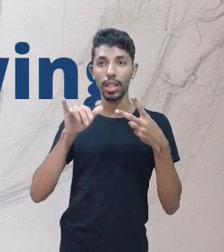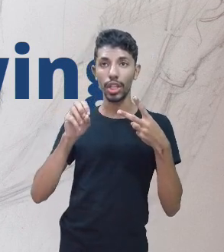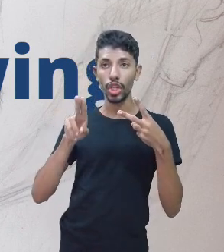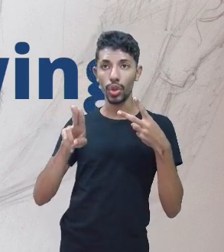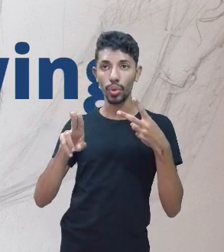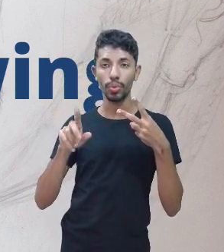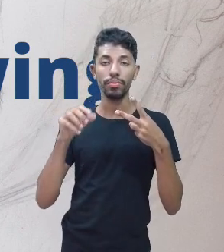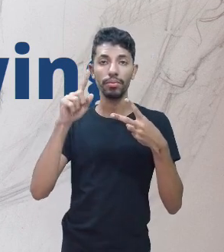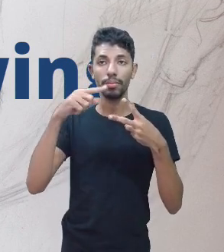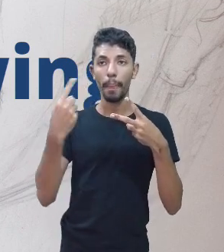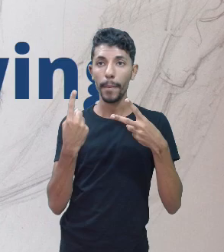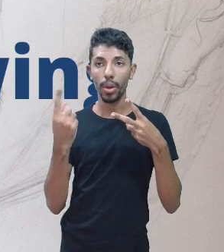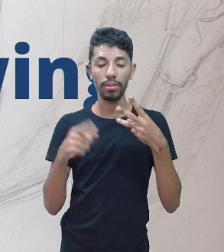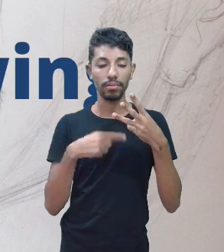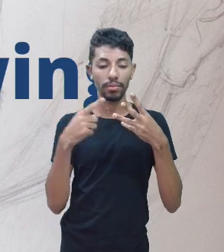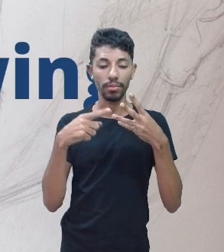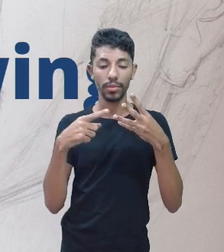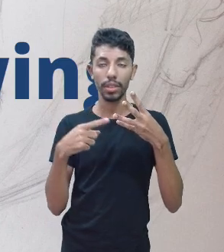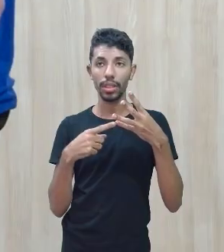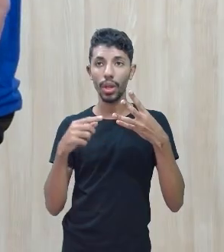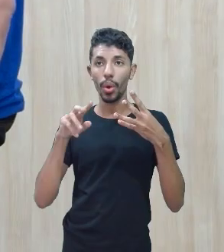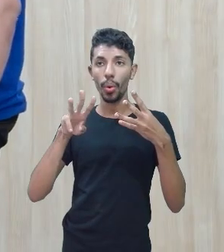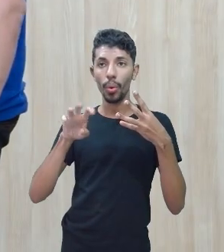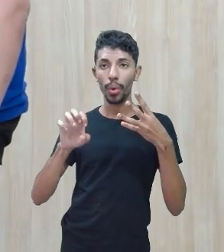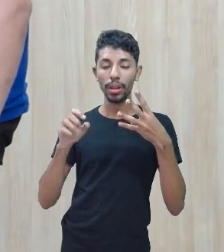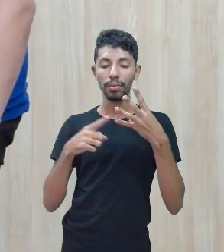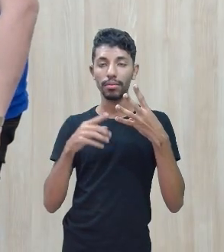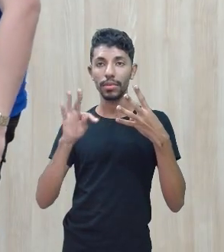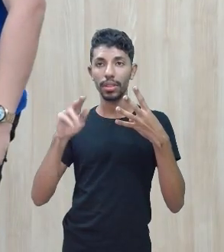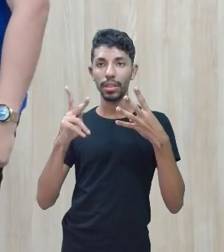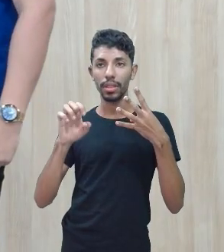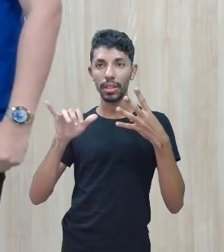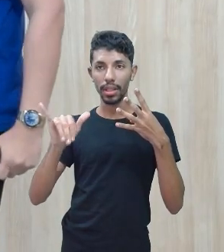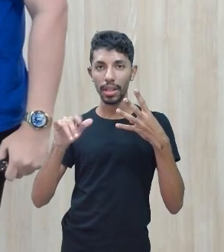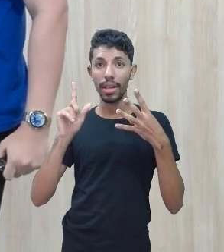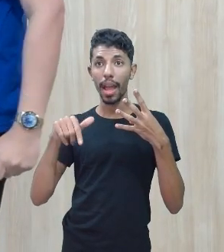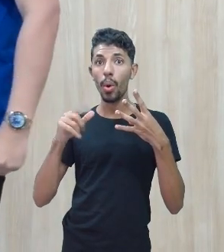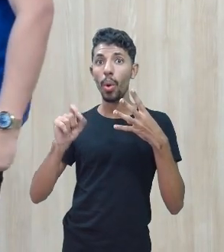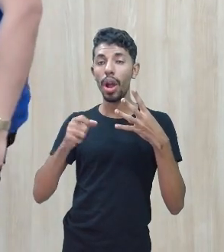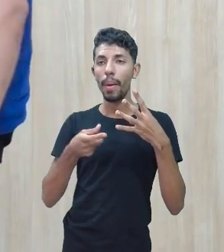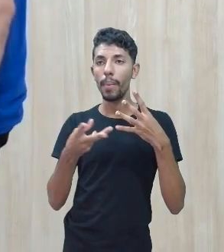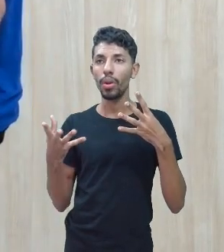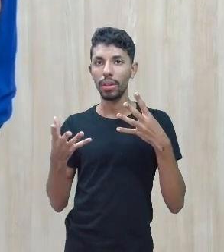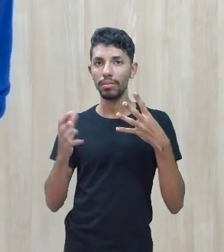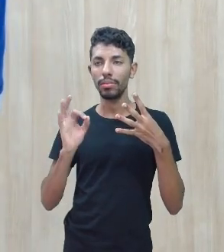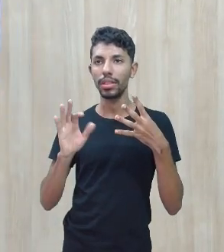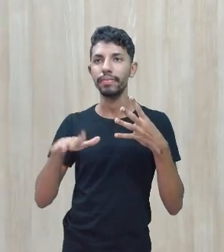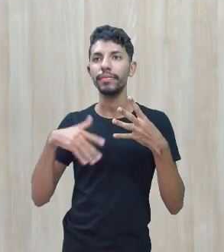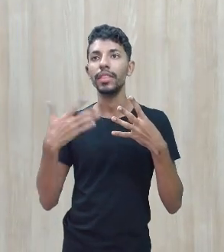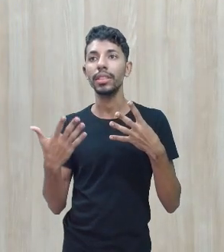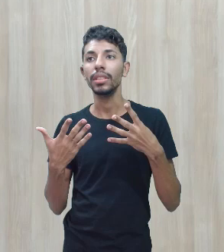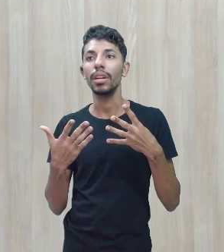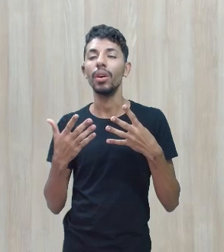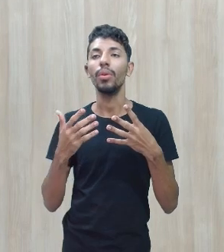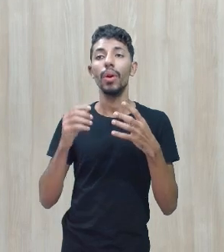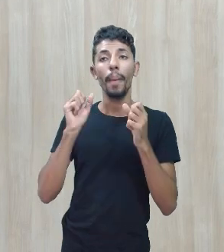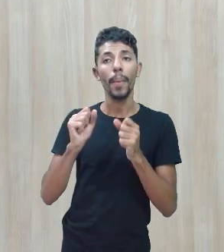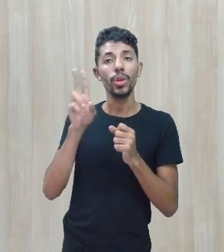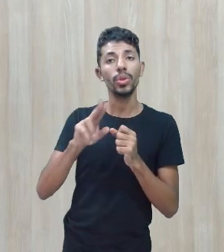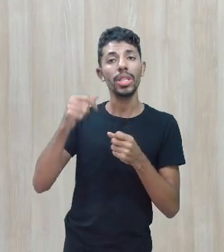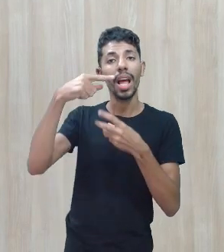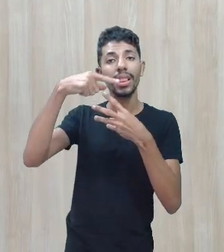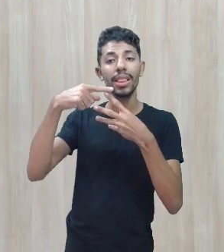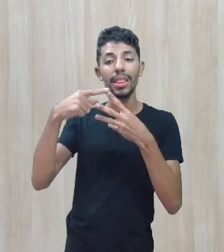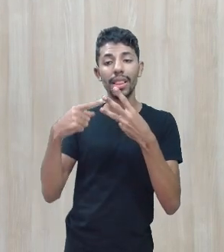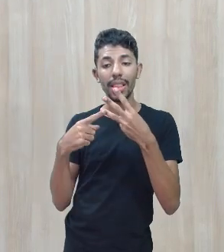drawing, tá? Então, o que é que a gente pode fazer? Eu posso usar 3 verbos para trabalhar esse daqui, ó. Essa